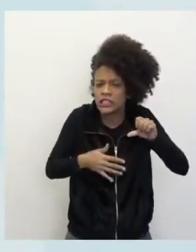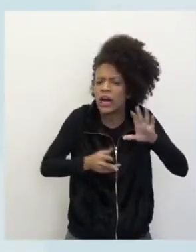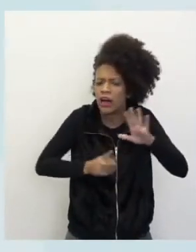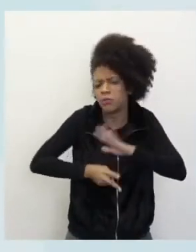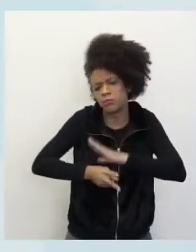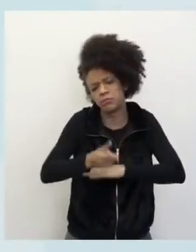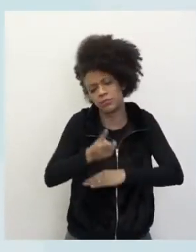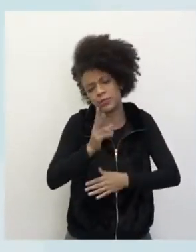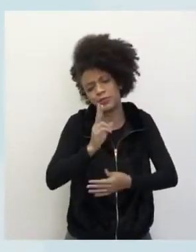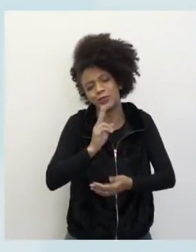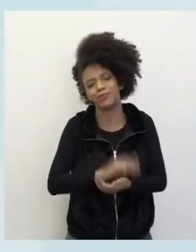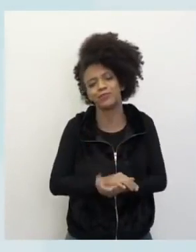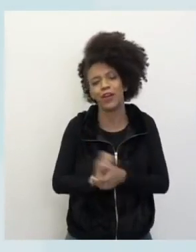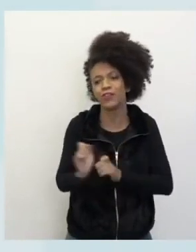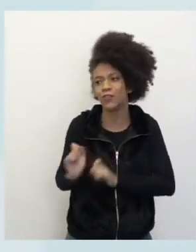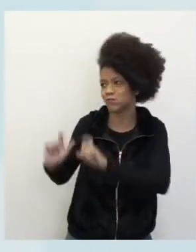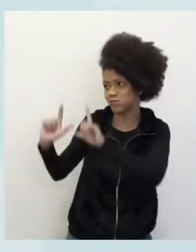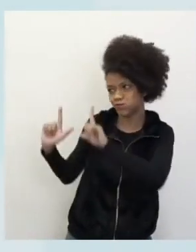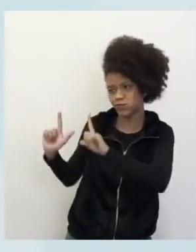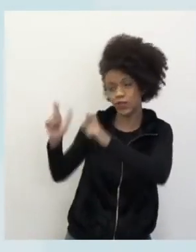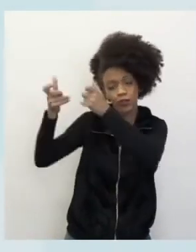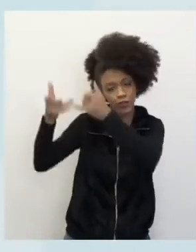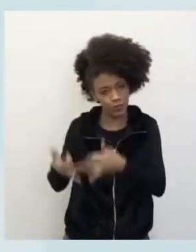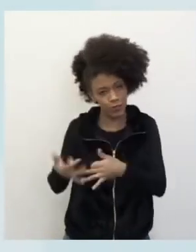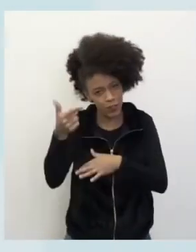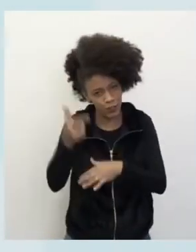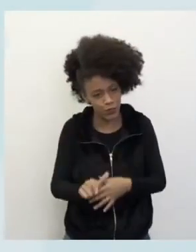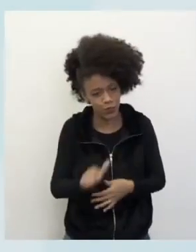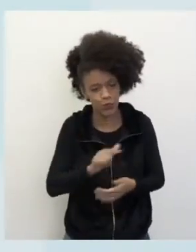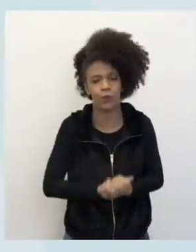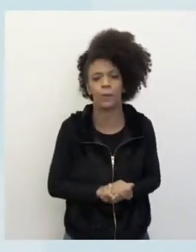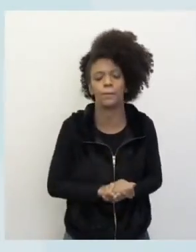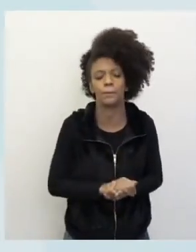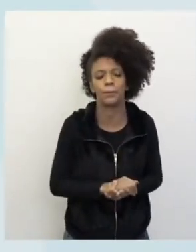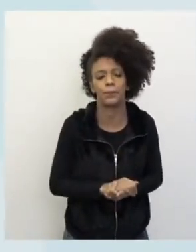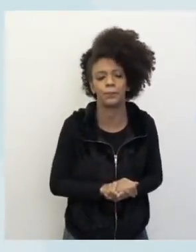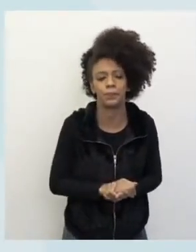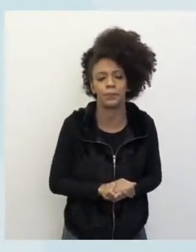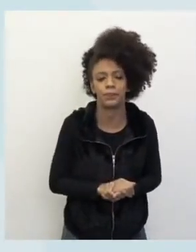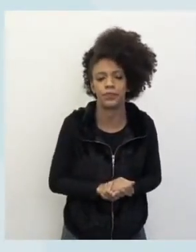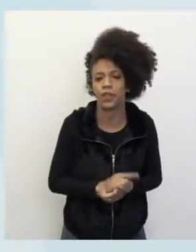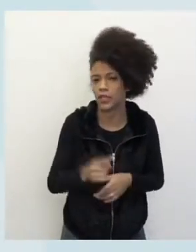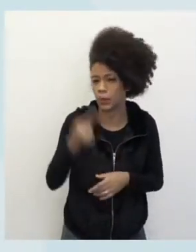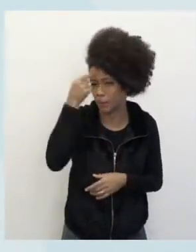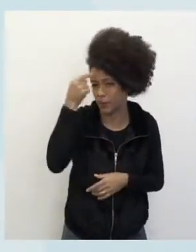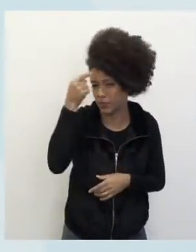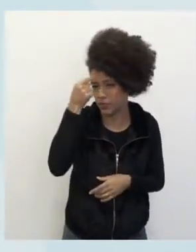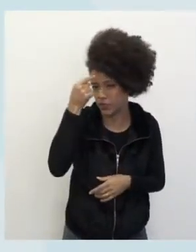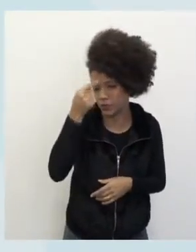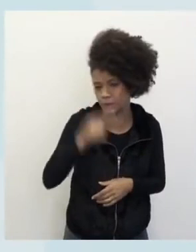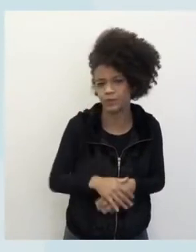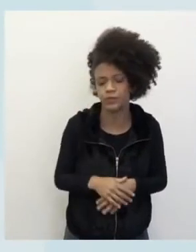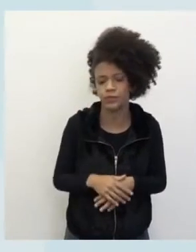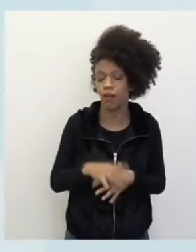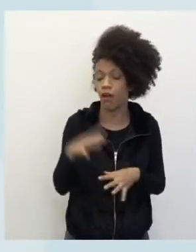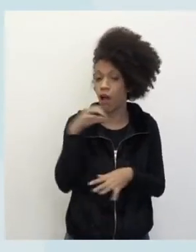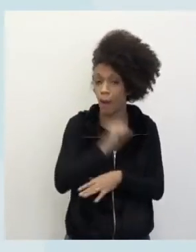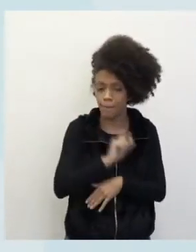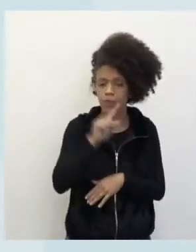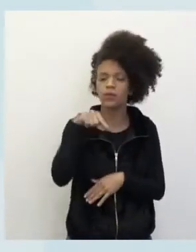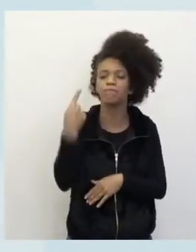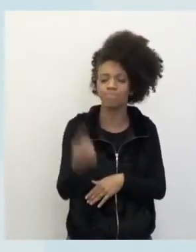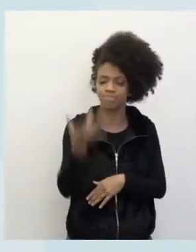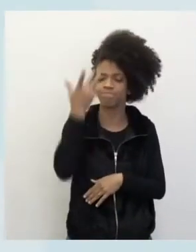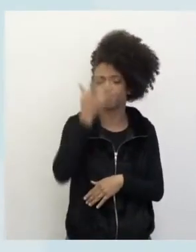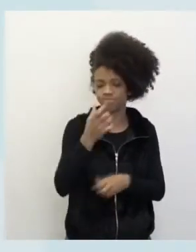colocar esse quadro lá naquela lousa e vou explicar novamente, tá bom? Então não fica pensando aí que falou muito rápido. Amanhã eu falo